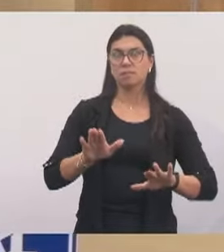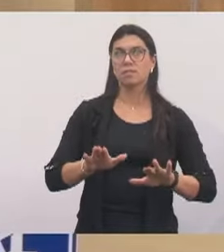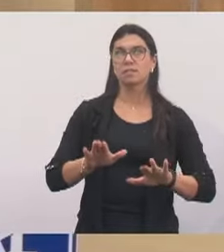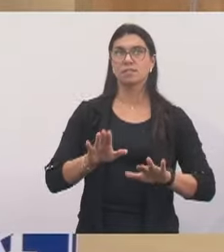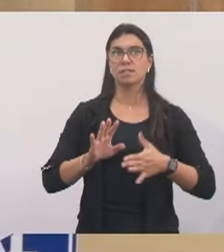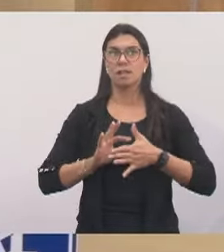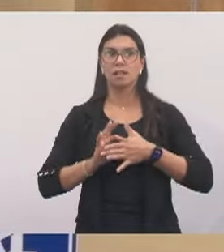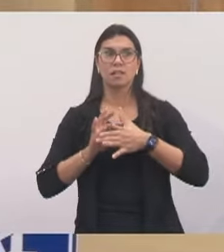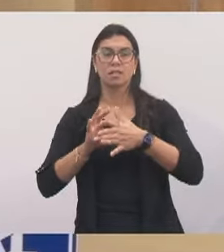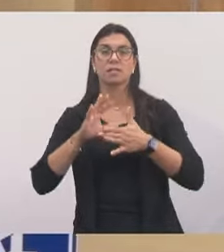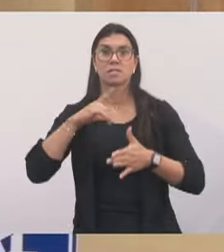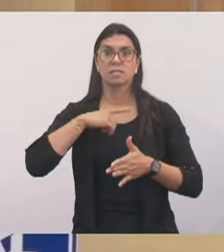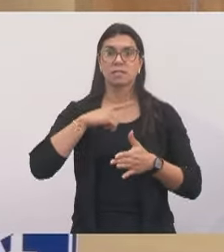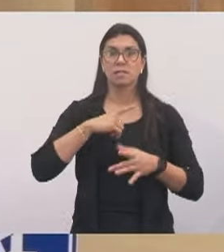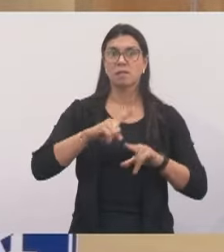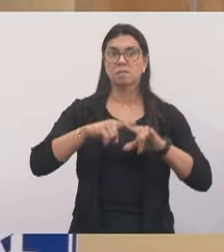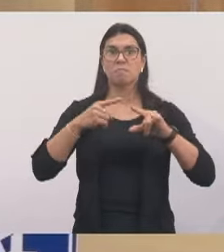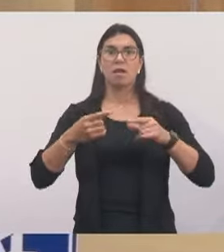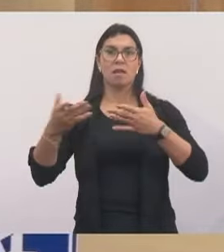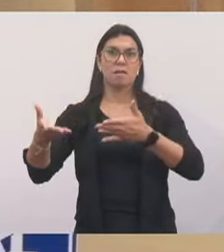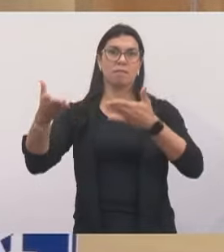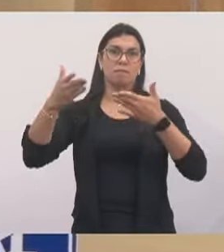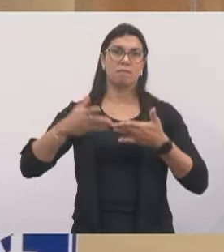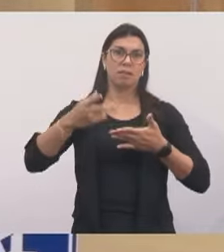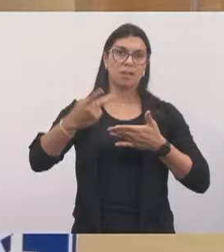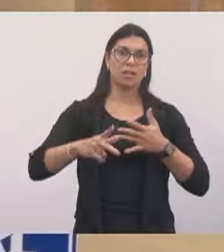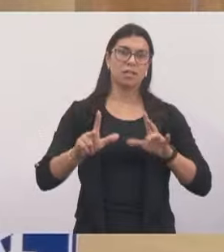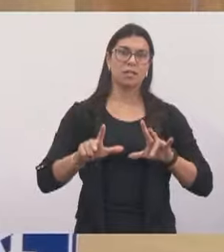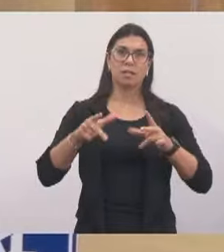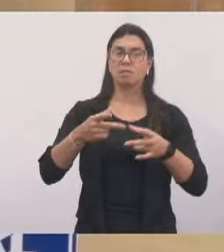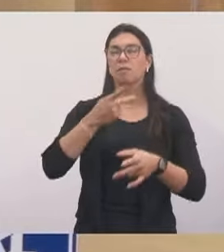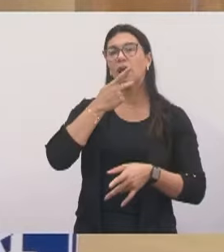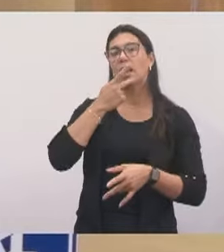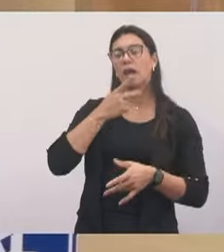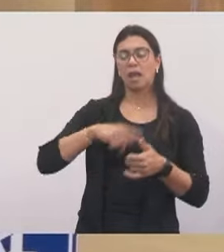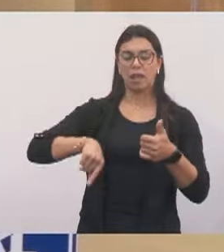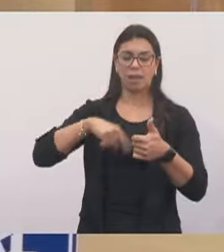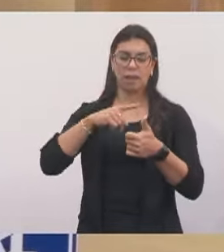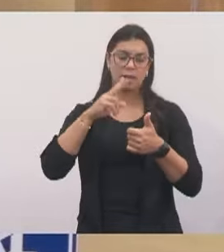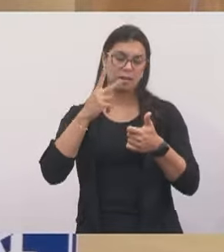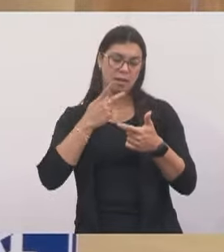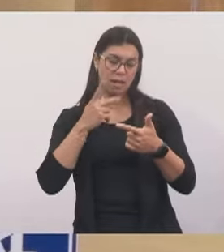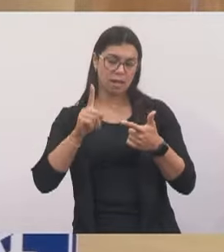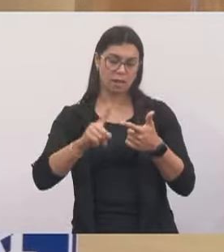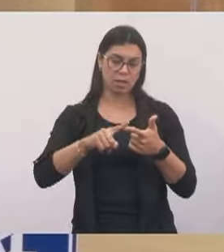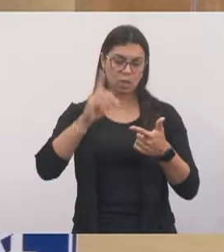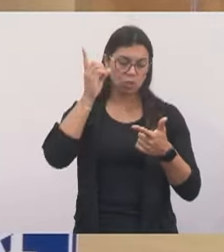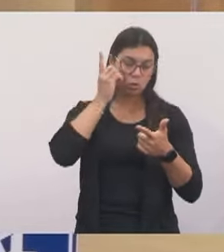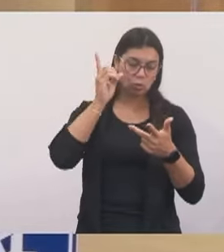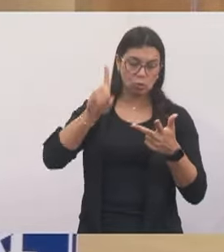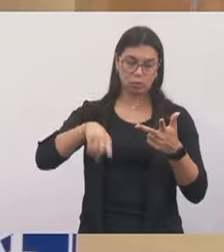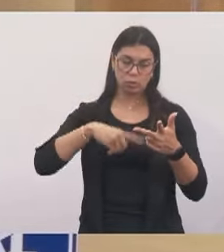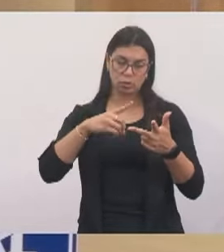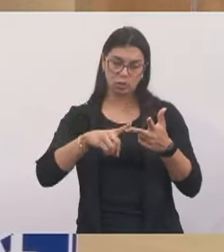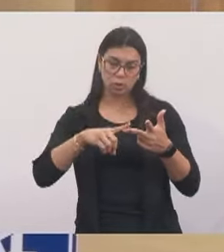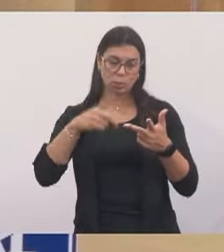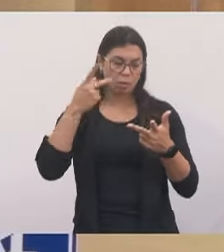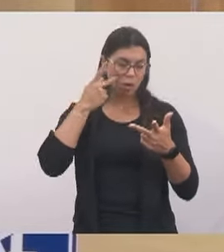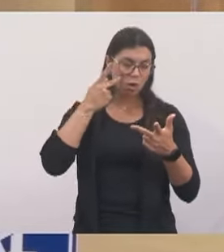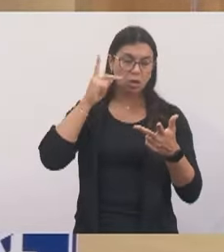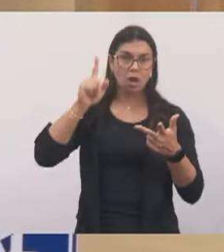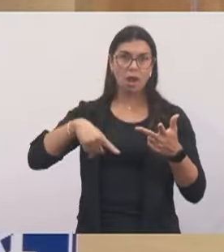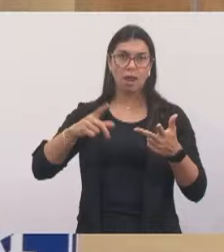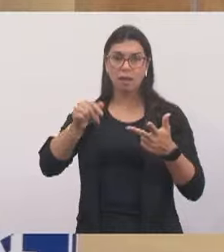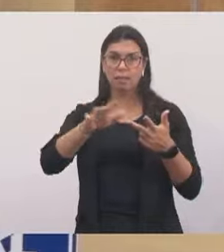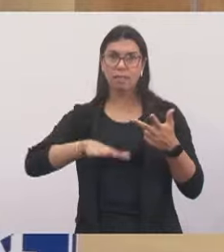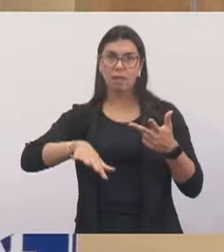dirigente, vêm, o Hernani é do esporte, o Dude é do esporte, o Paulinho é do esporte, a gente precisa que você ajude.